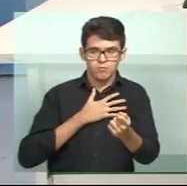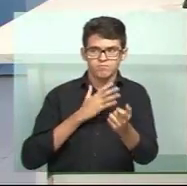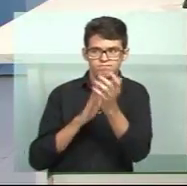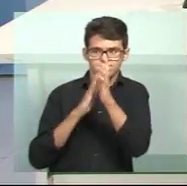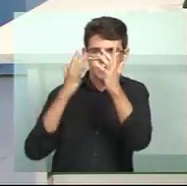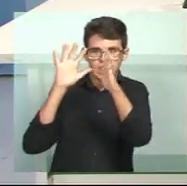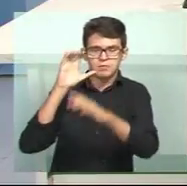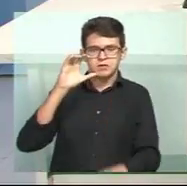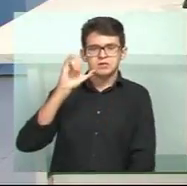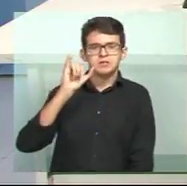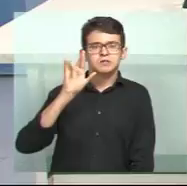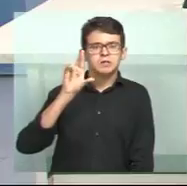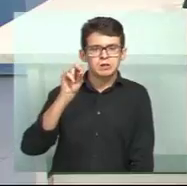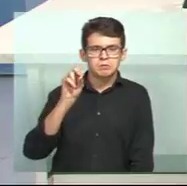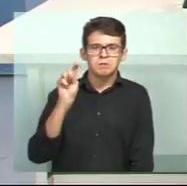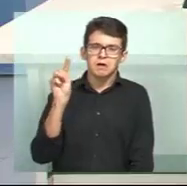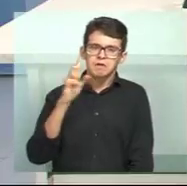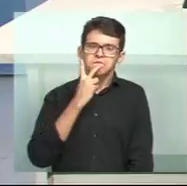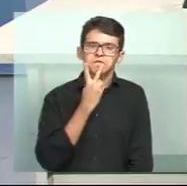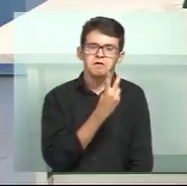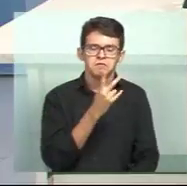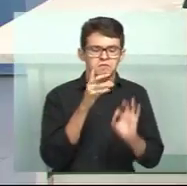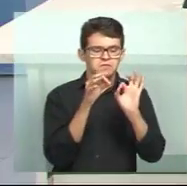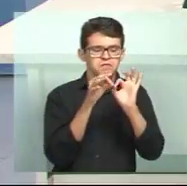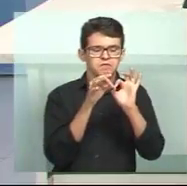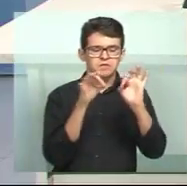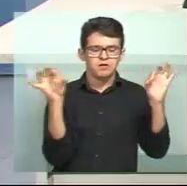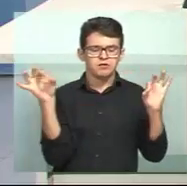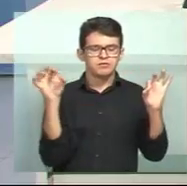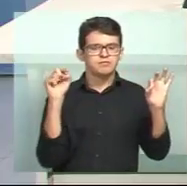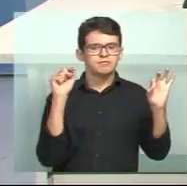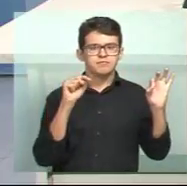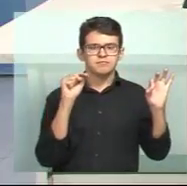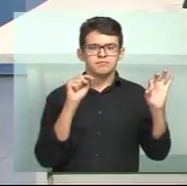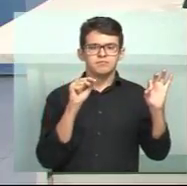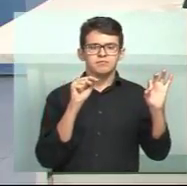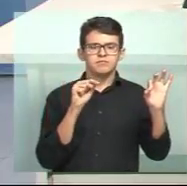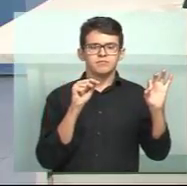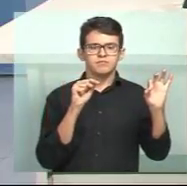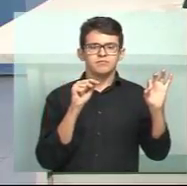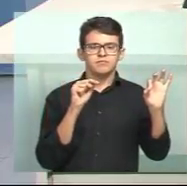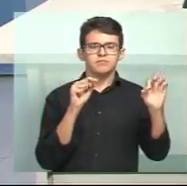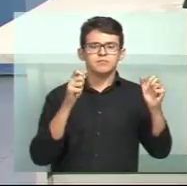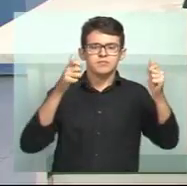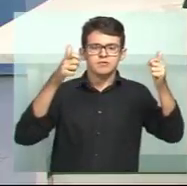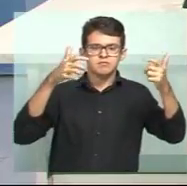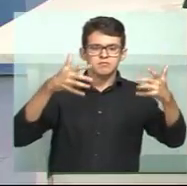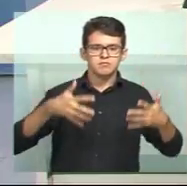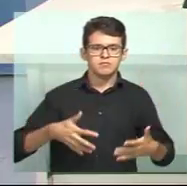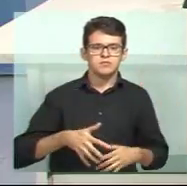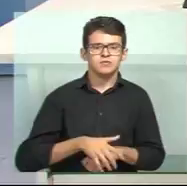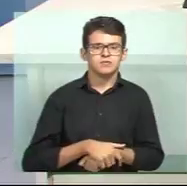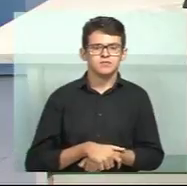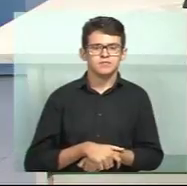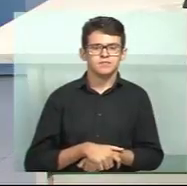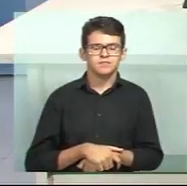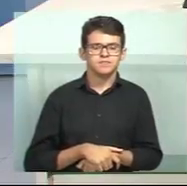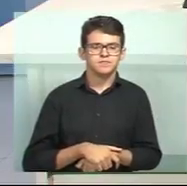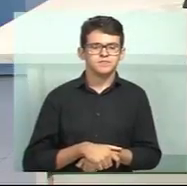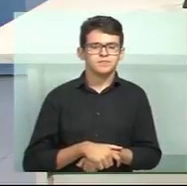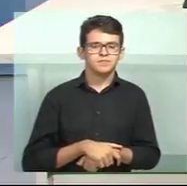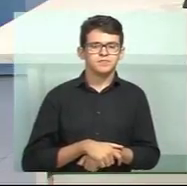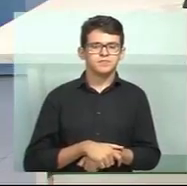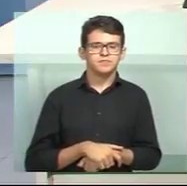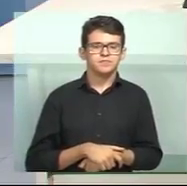presidenciável, porque eu sei do tamanho da sua inteligência, mas quando ele quer dizer abra obrinha, é como ninguém, né?